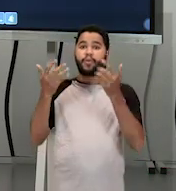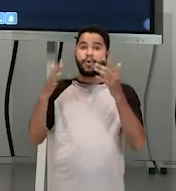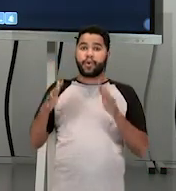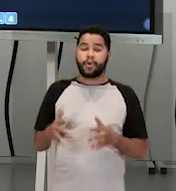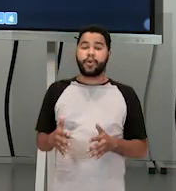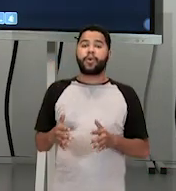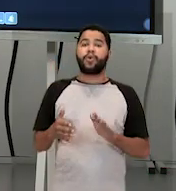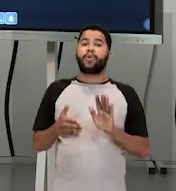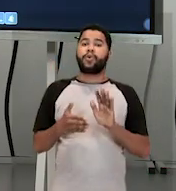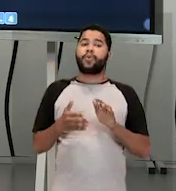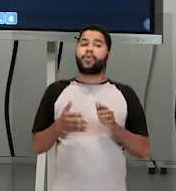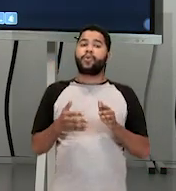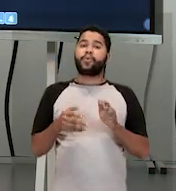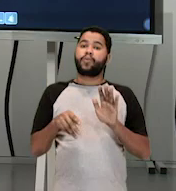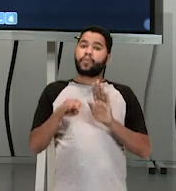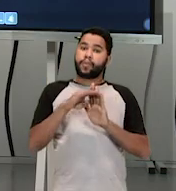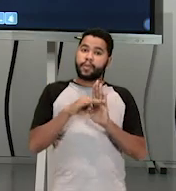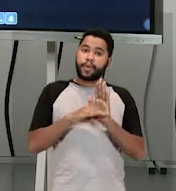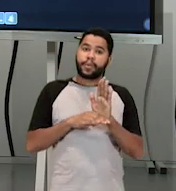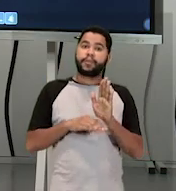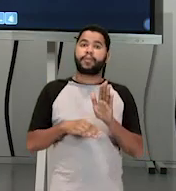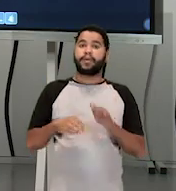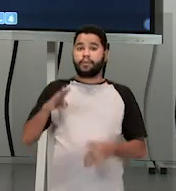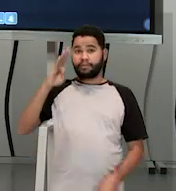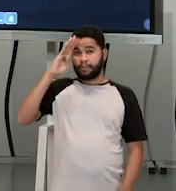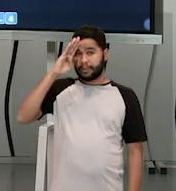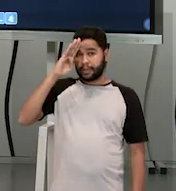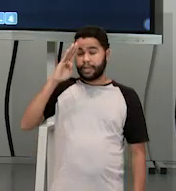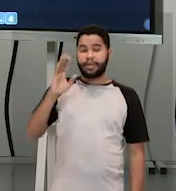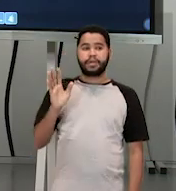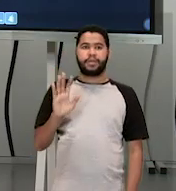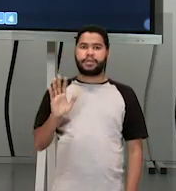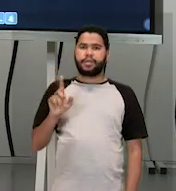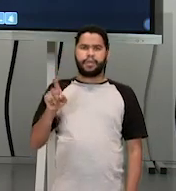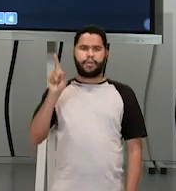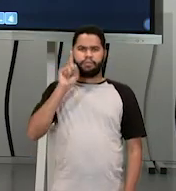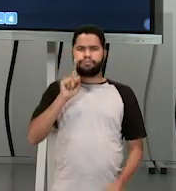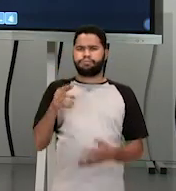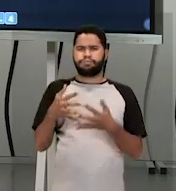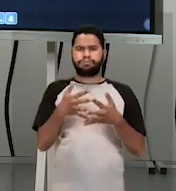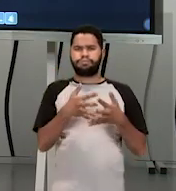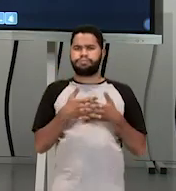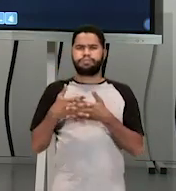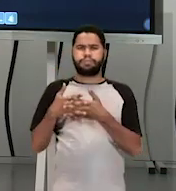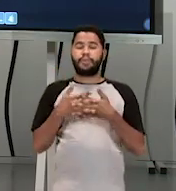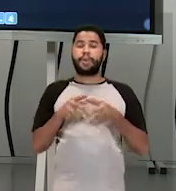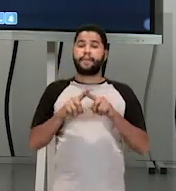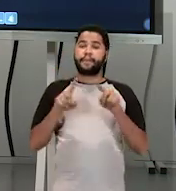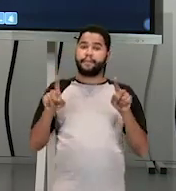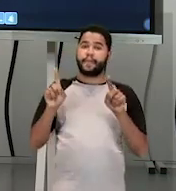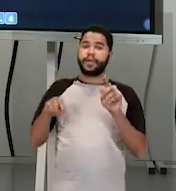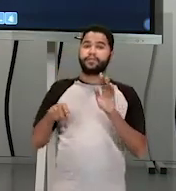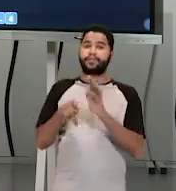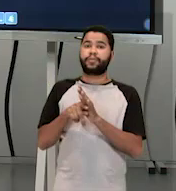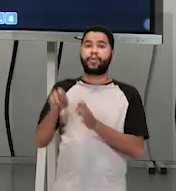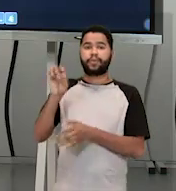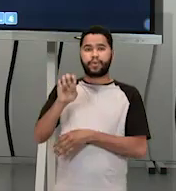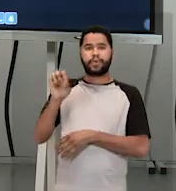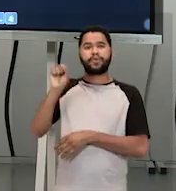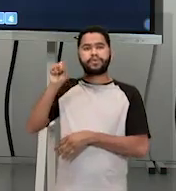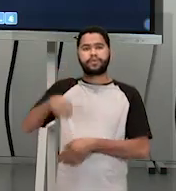de estados totalitários e militaristas? Não para os Estados Unidos, mas para as nações europeias,